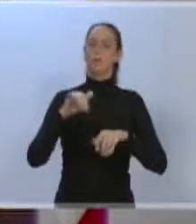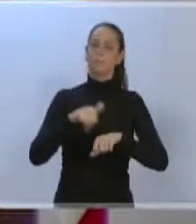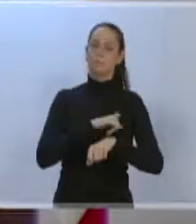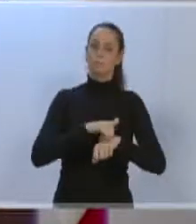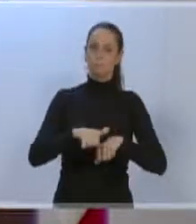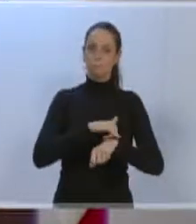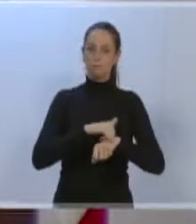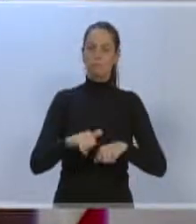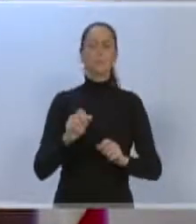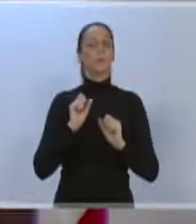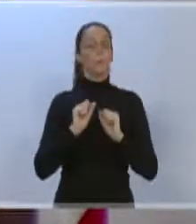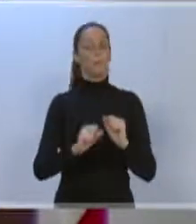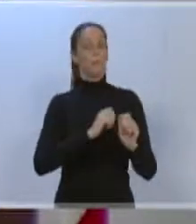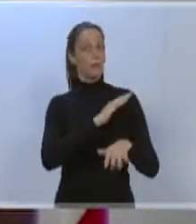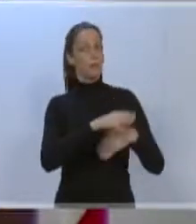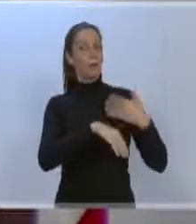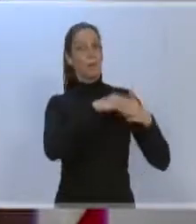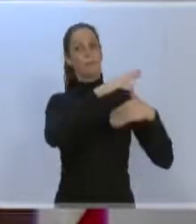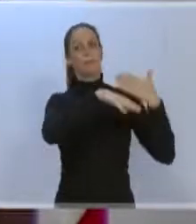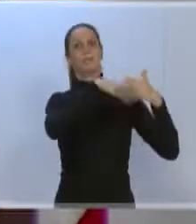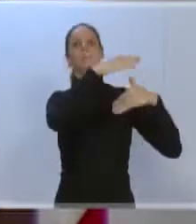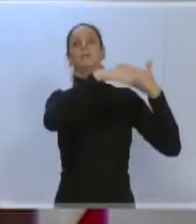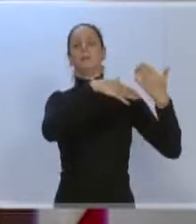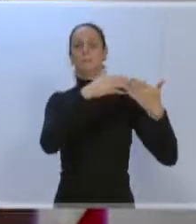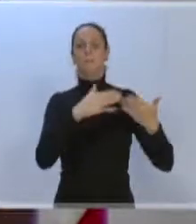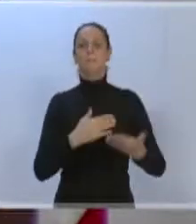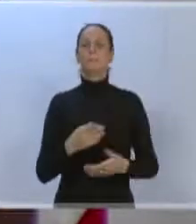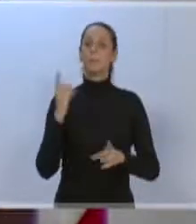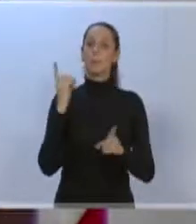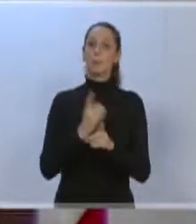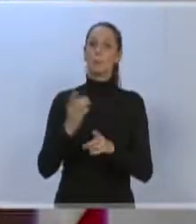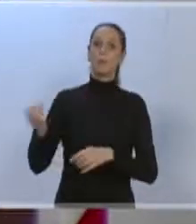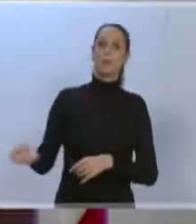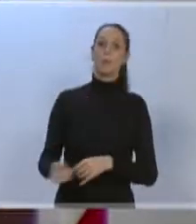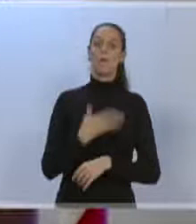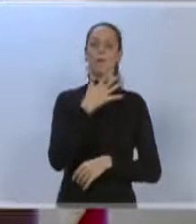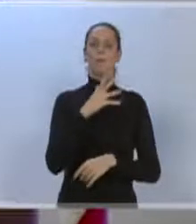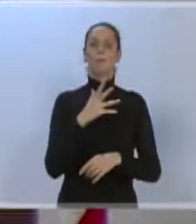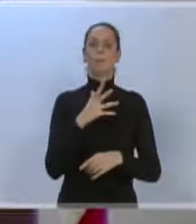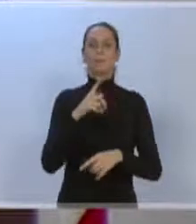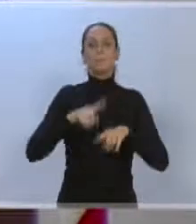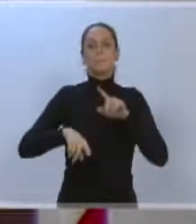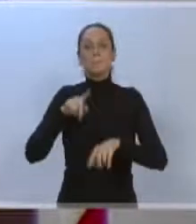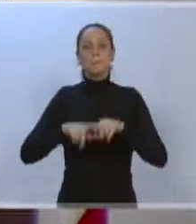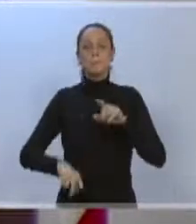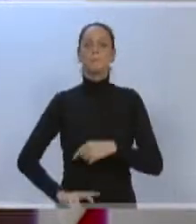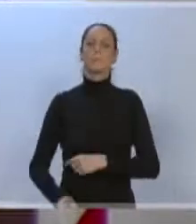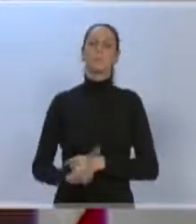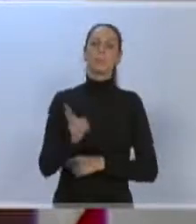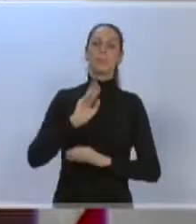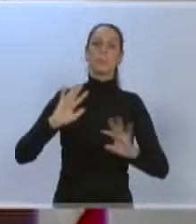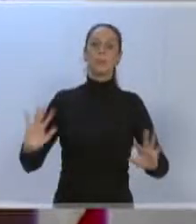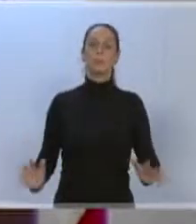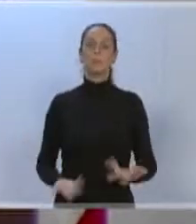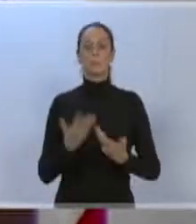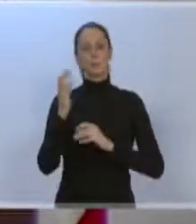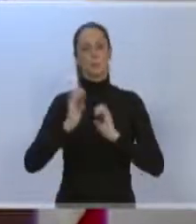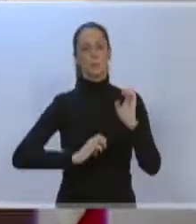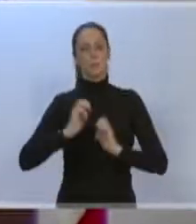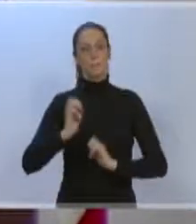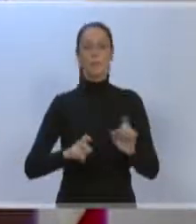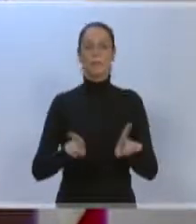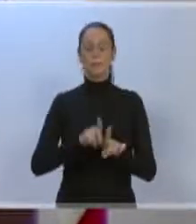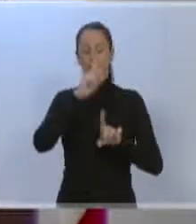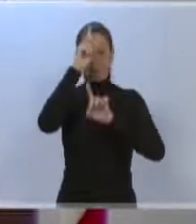para que a gente possa avançar para que a gente possa encontrar novas novas ferramentas de valorização de estimular nossas empresas estimular as